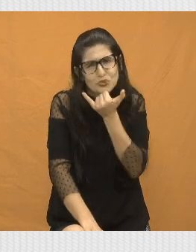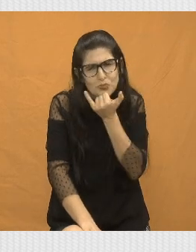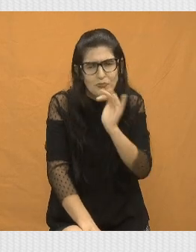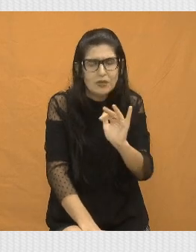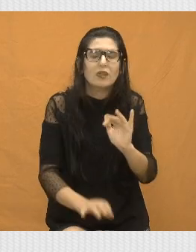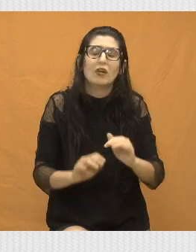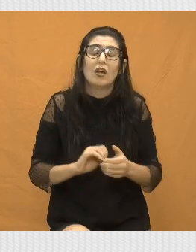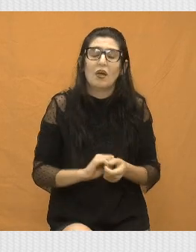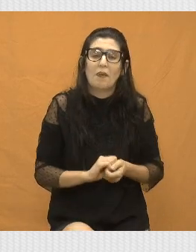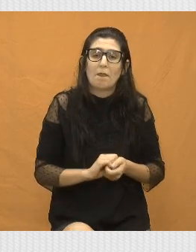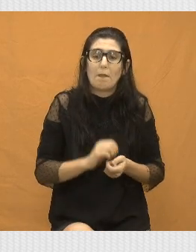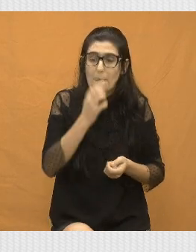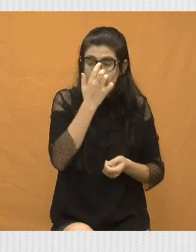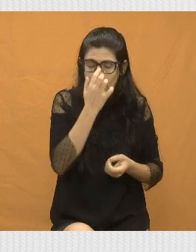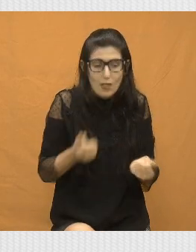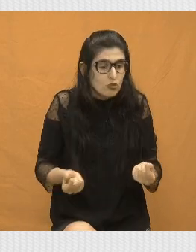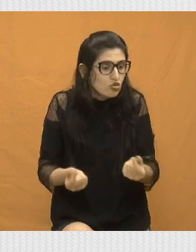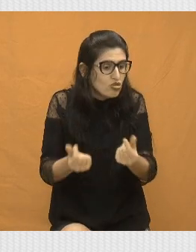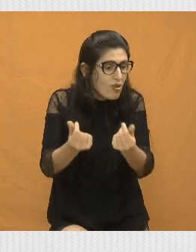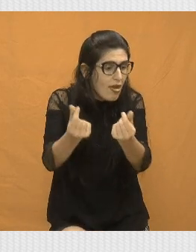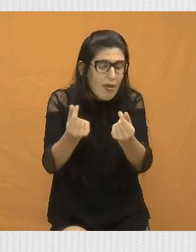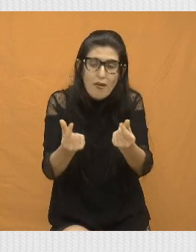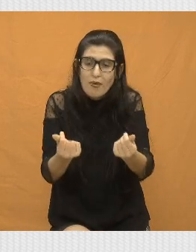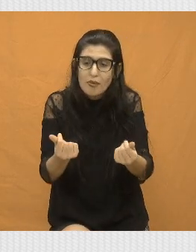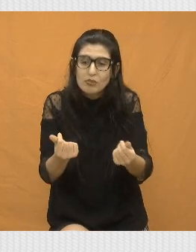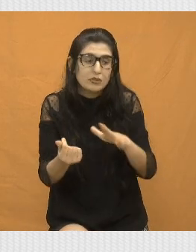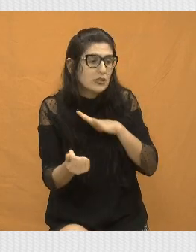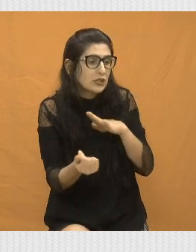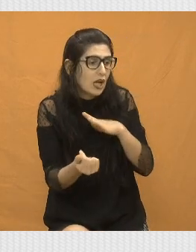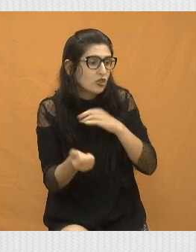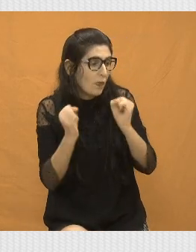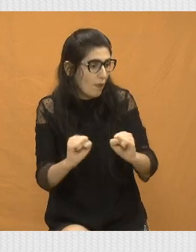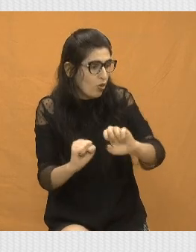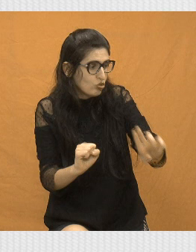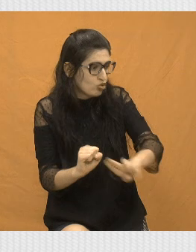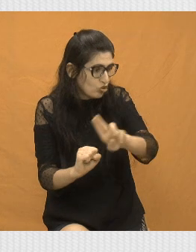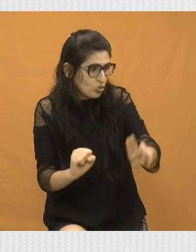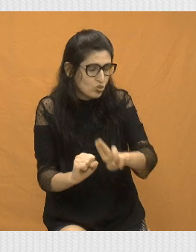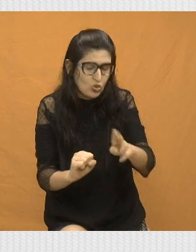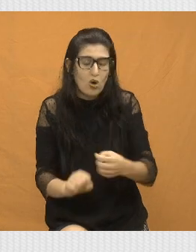os recursos para investimento das cidades, tá, Arildo? Aqui esses